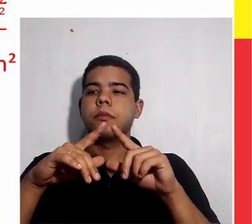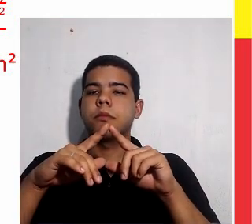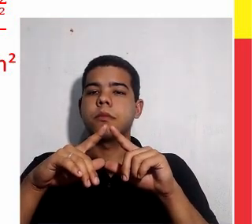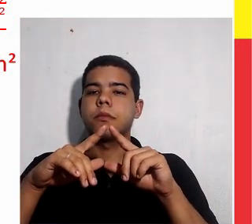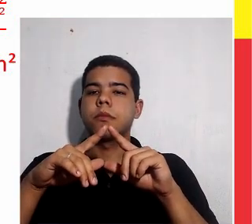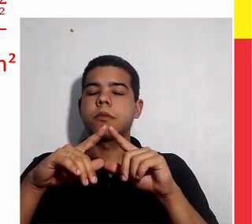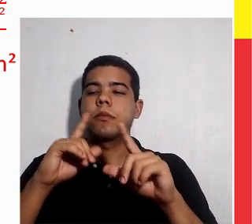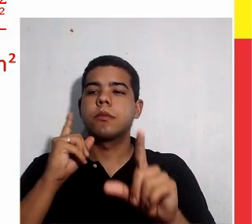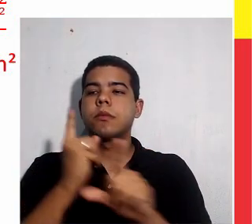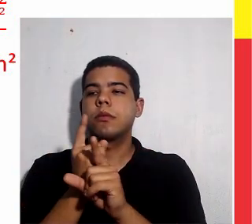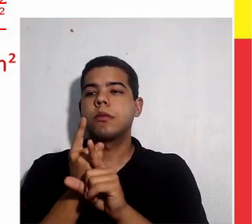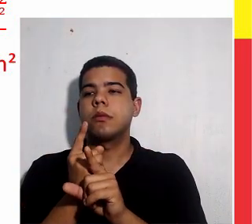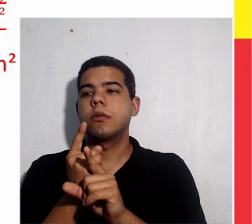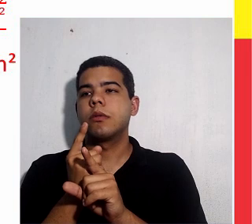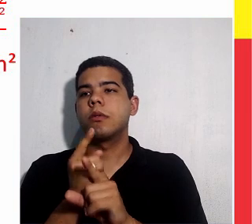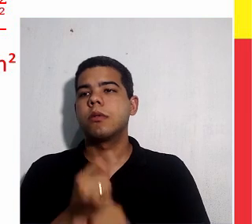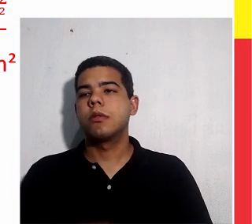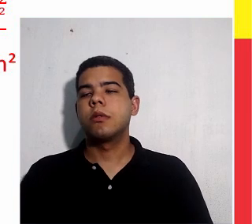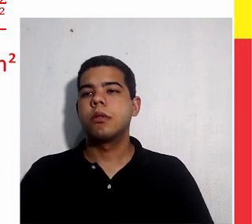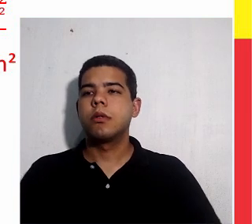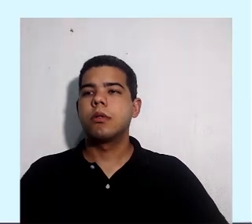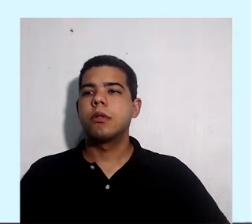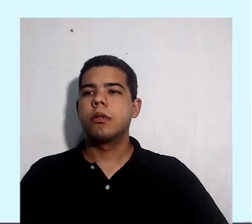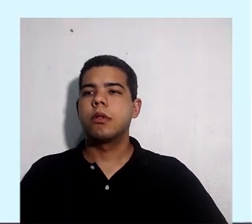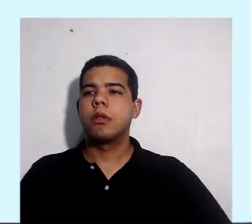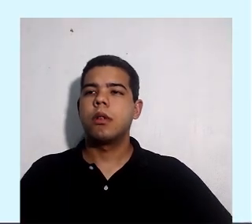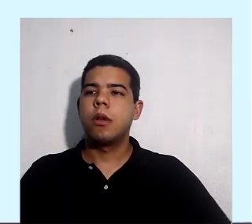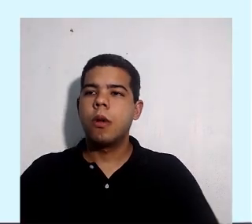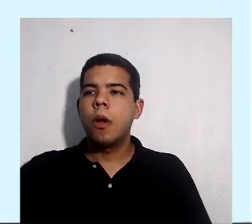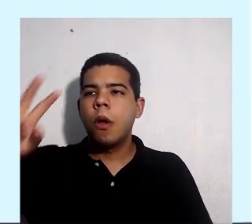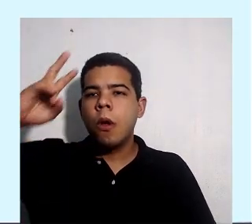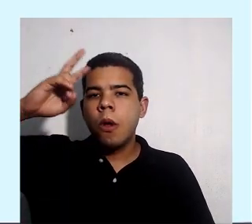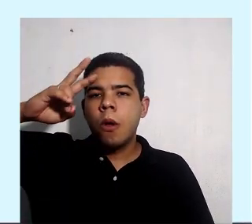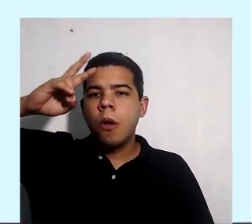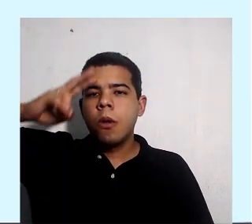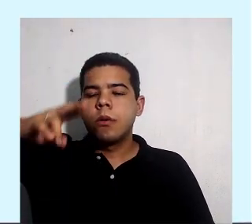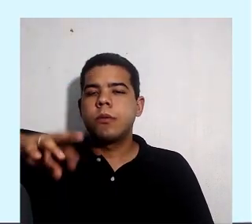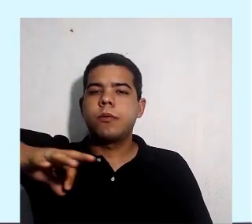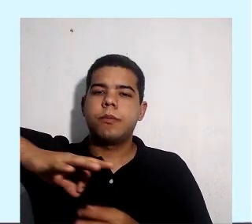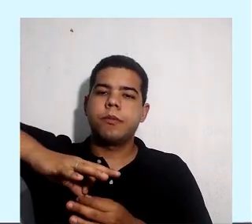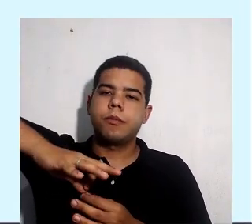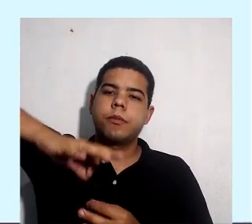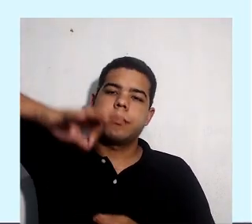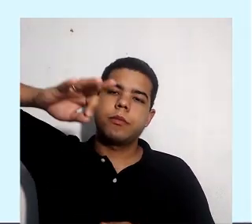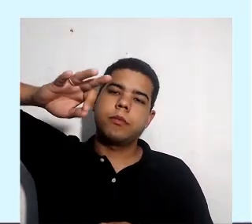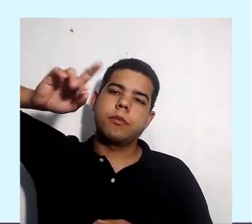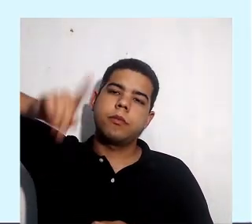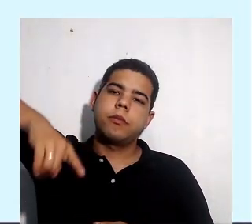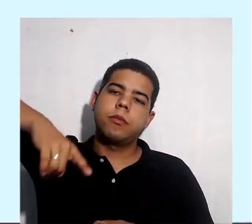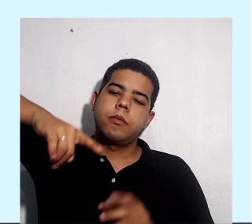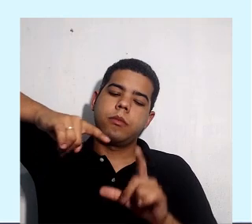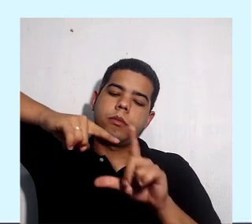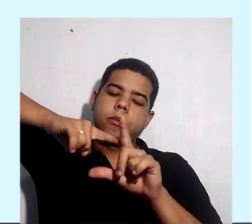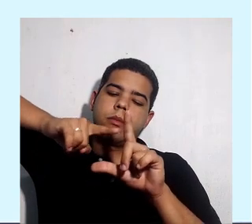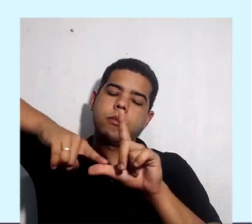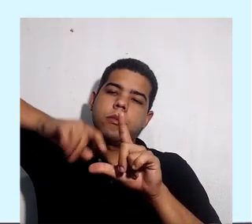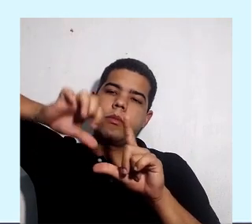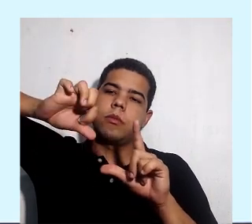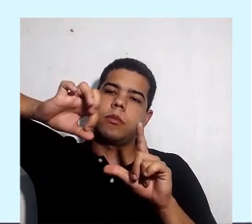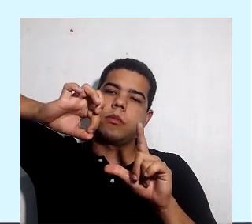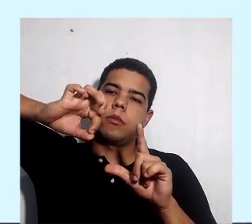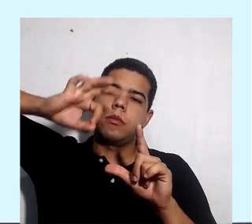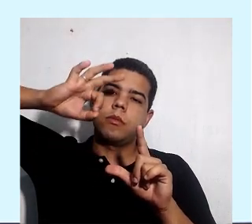triângulo. Lembrando que a altura, né, é um segmento que faz um ângulo de 90 graus com a